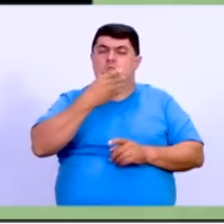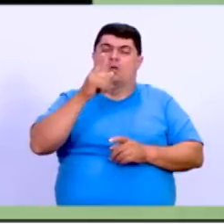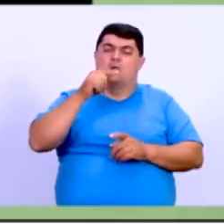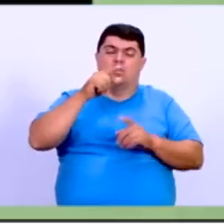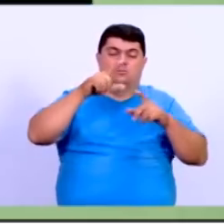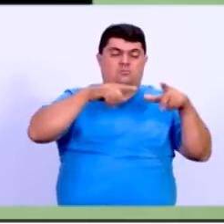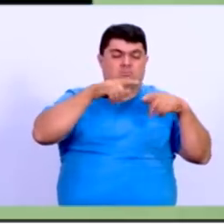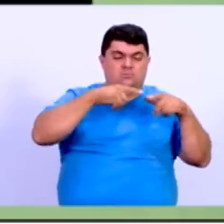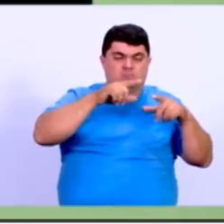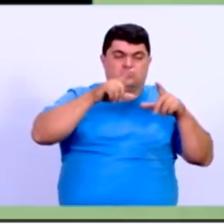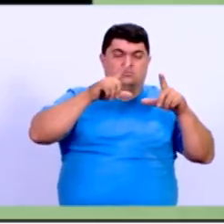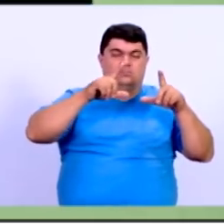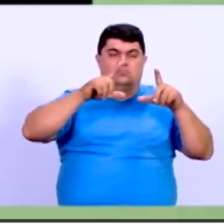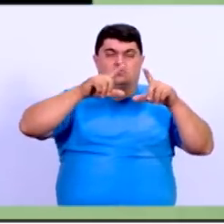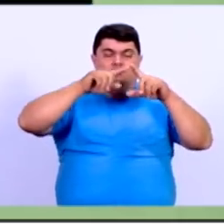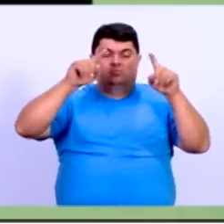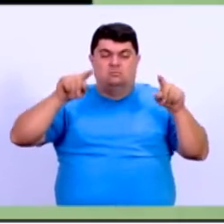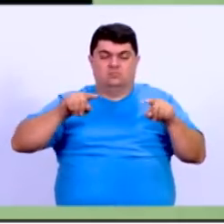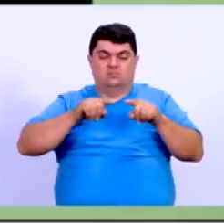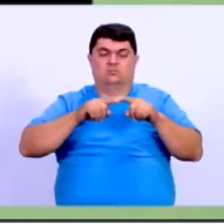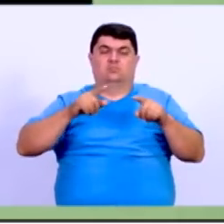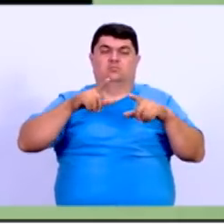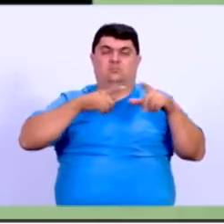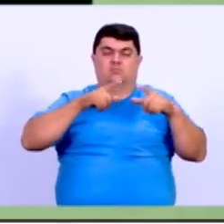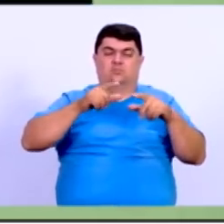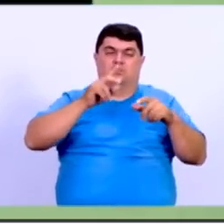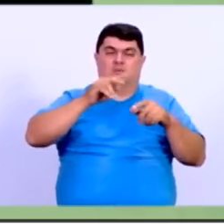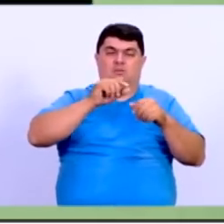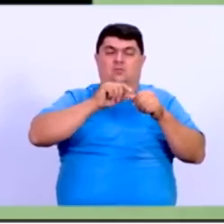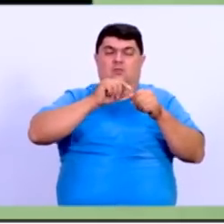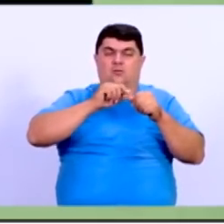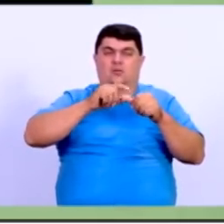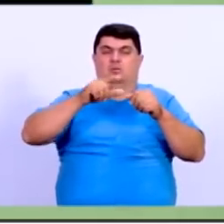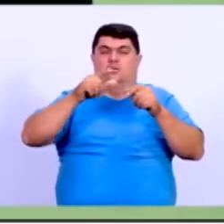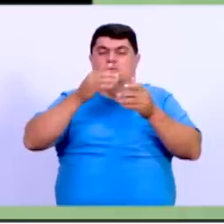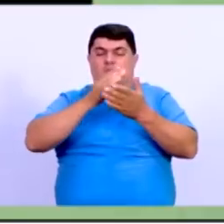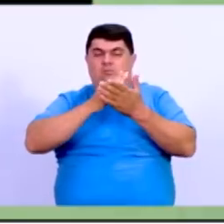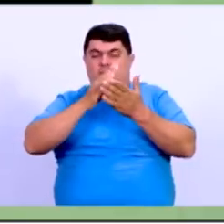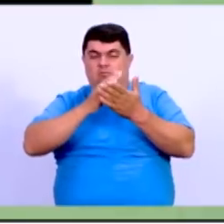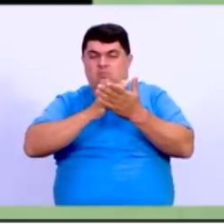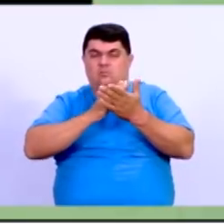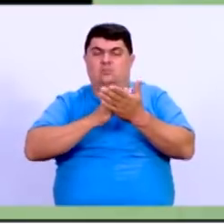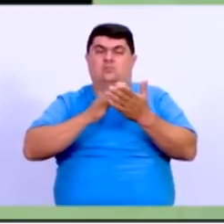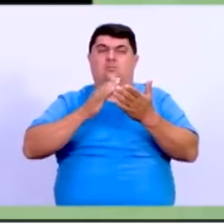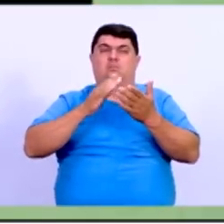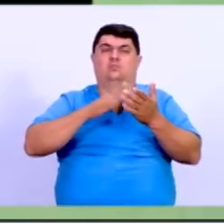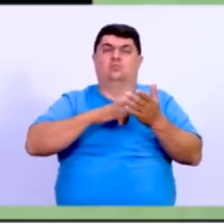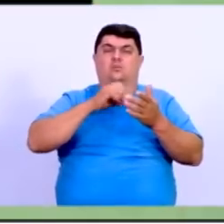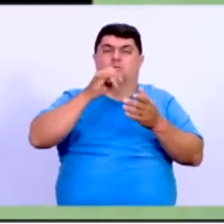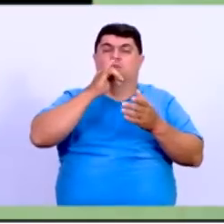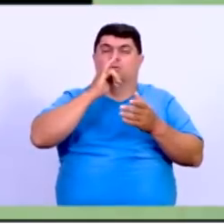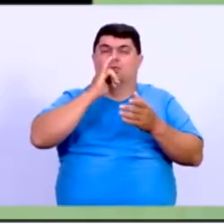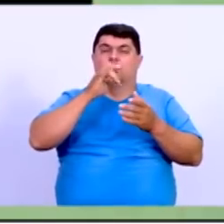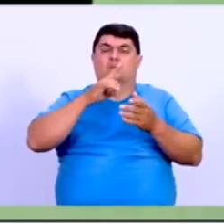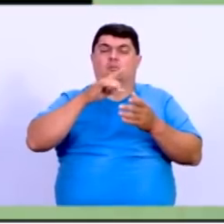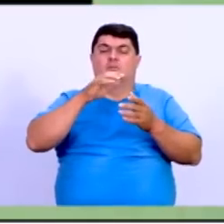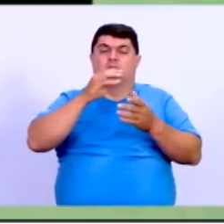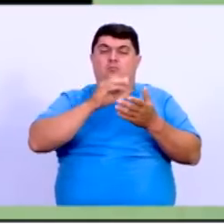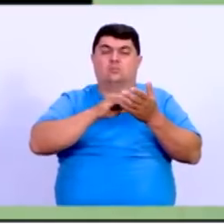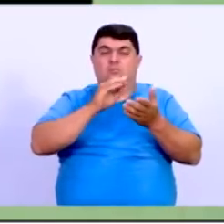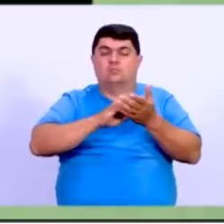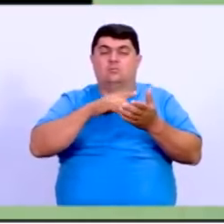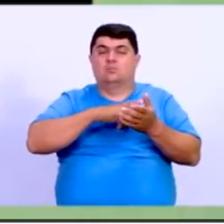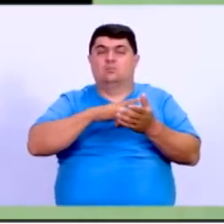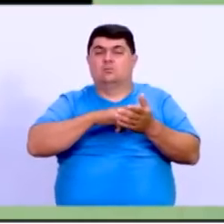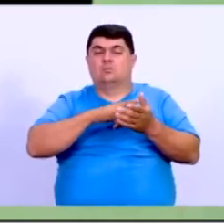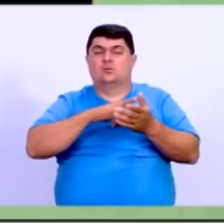trabalho, né, pessoal? É uma área de trabalho. Por que é uma área de trabalho? Porque o que acontece é o seguinte, ó, se essa máquina aqui falhar, a